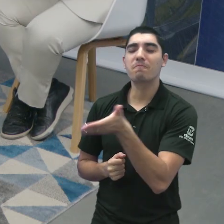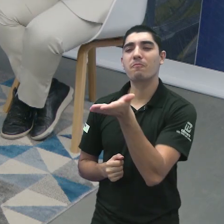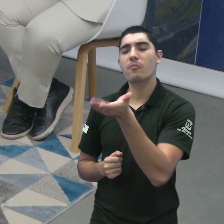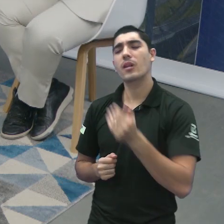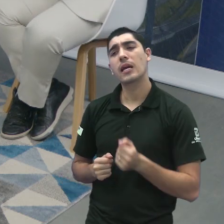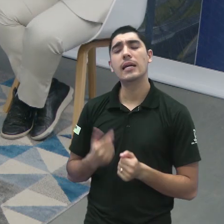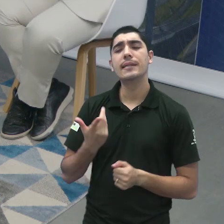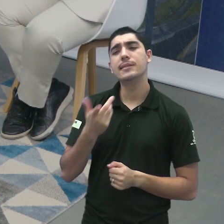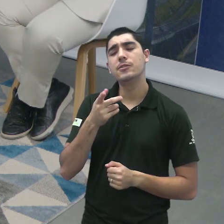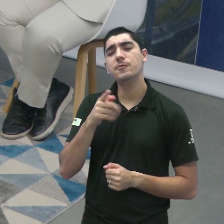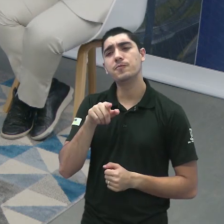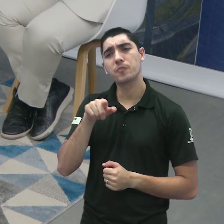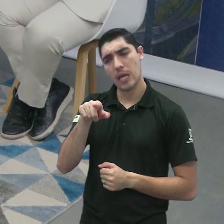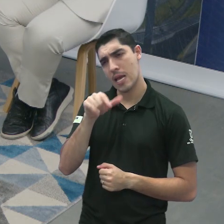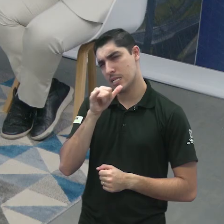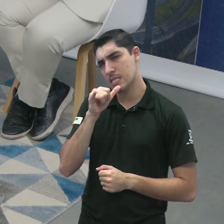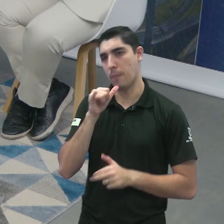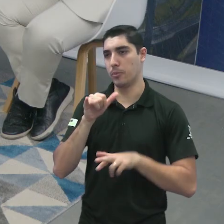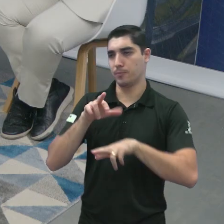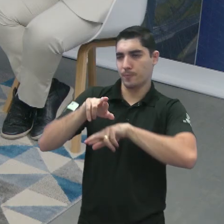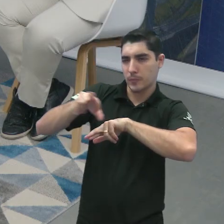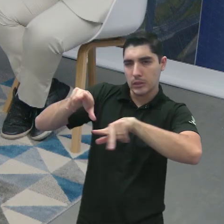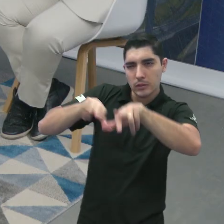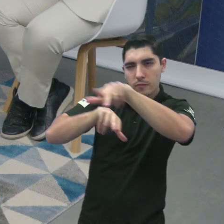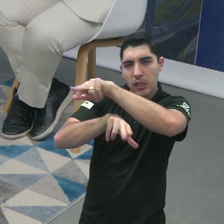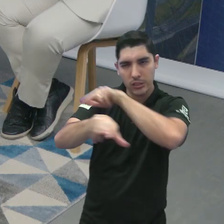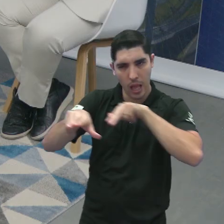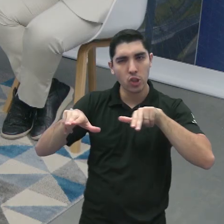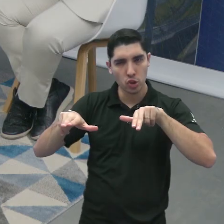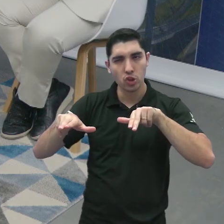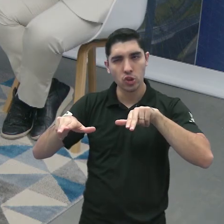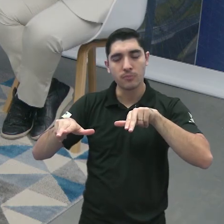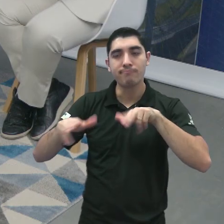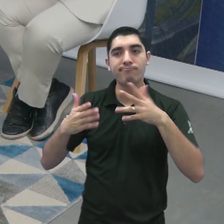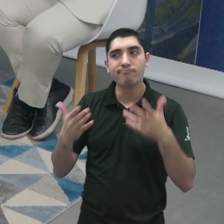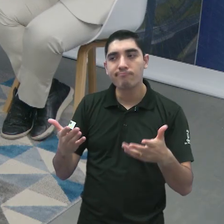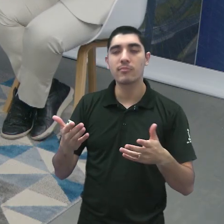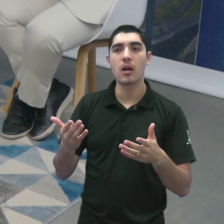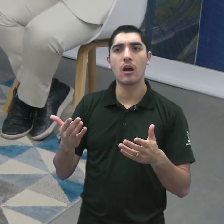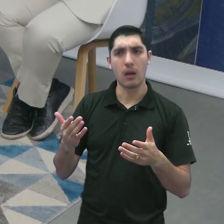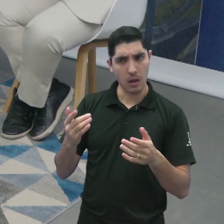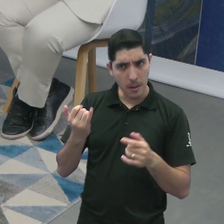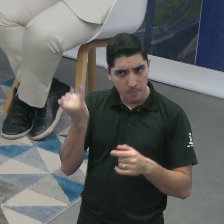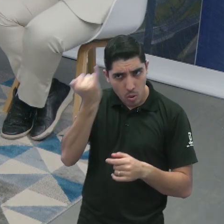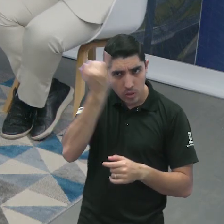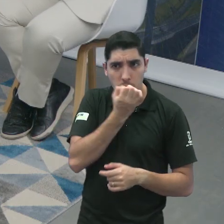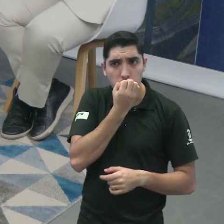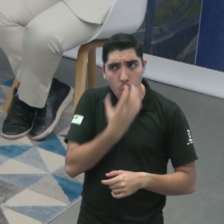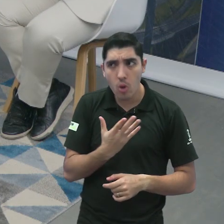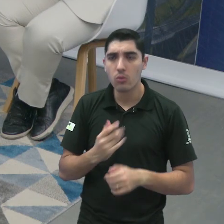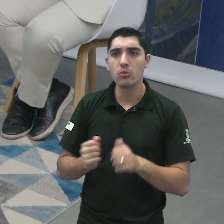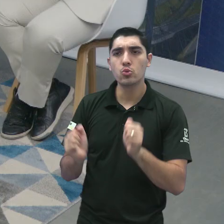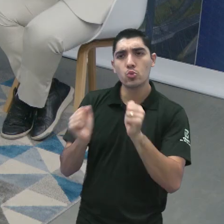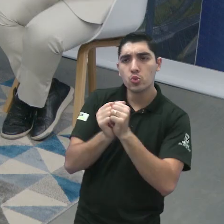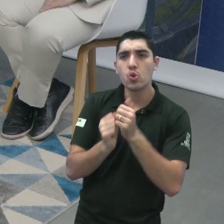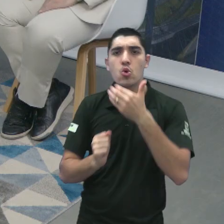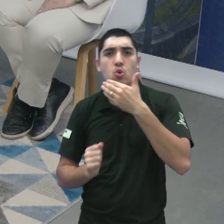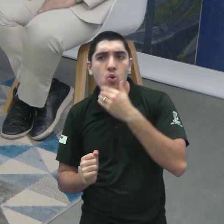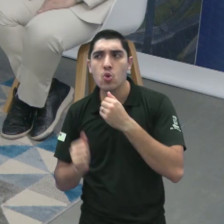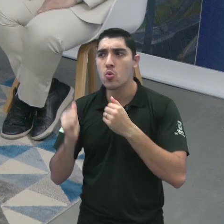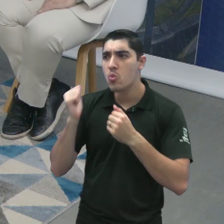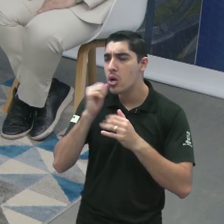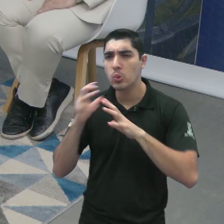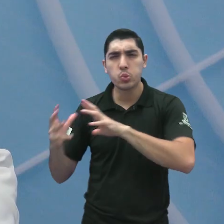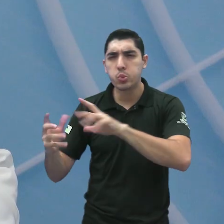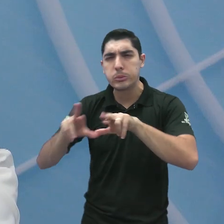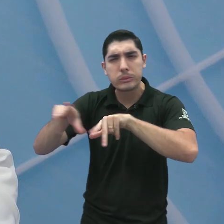a diversidade, né, de pontos de vista, melhora a qualidade da produção científica?